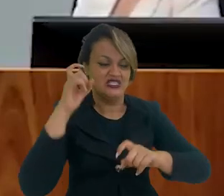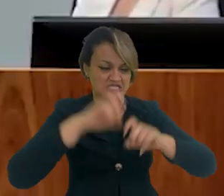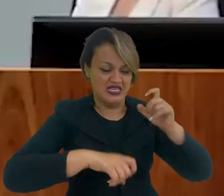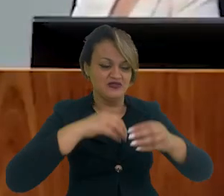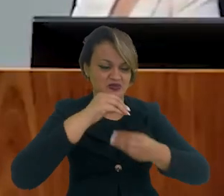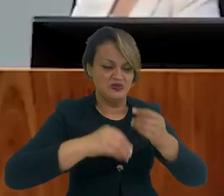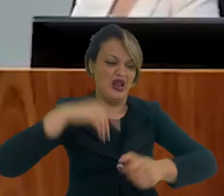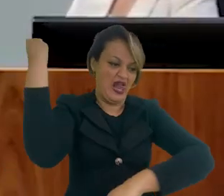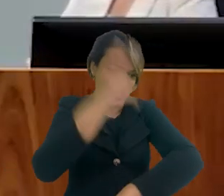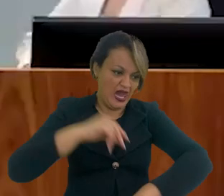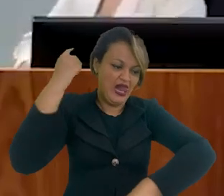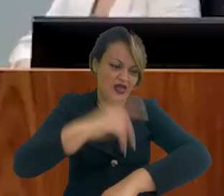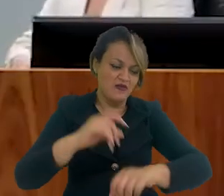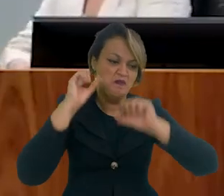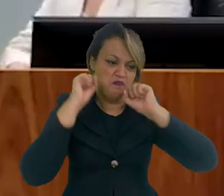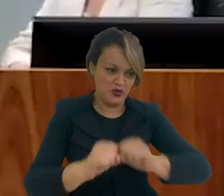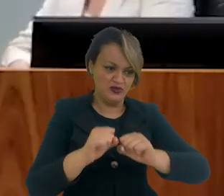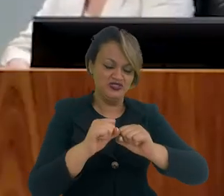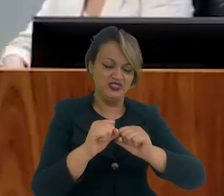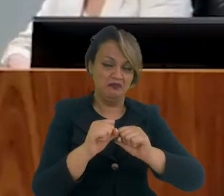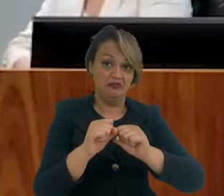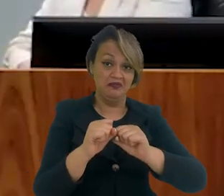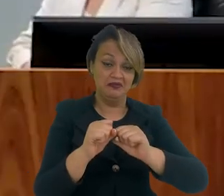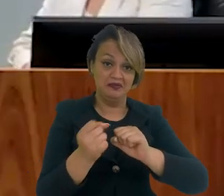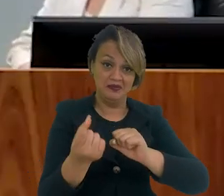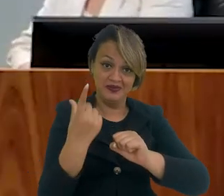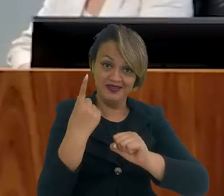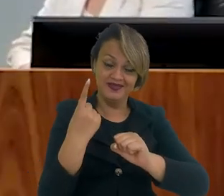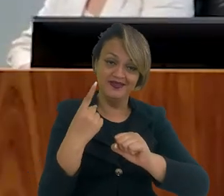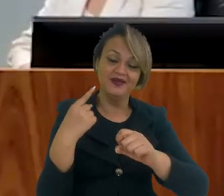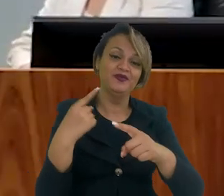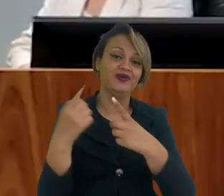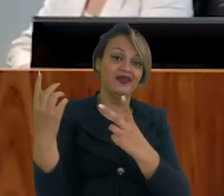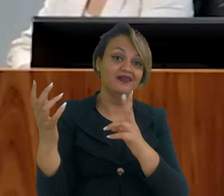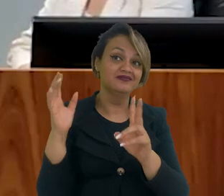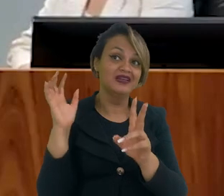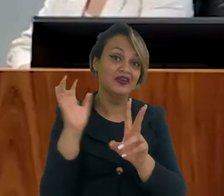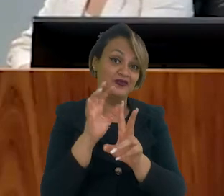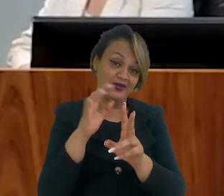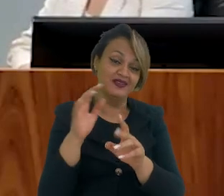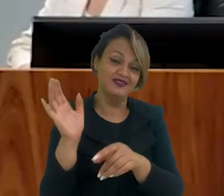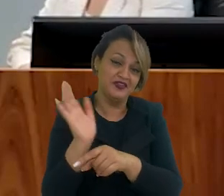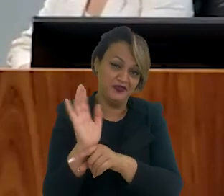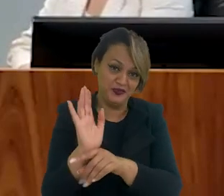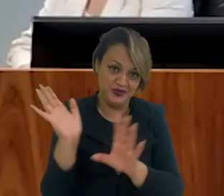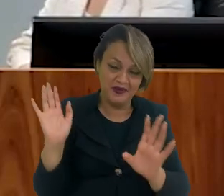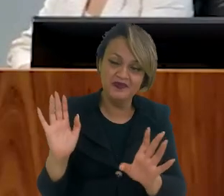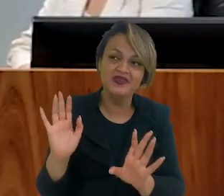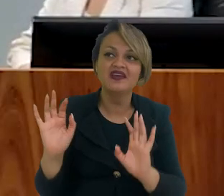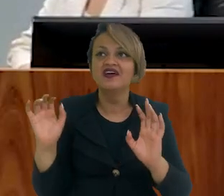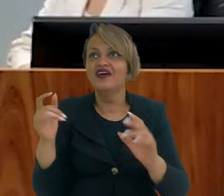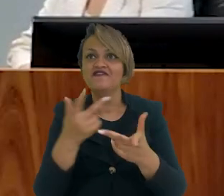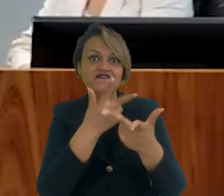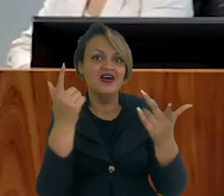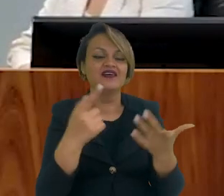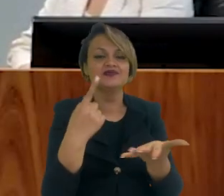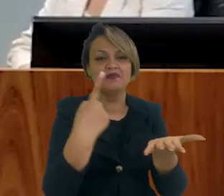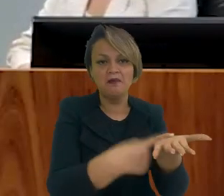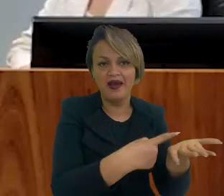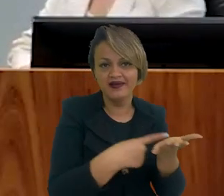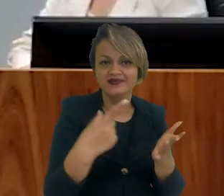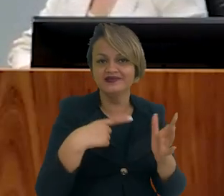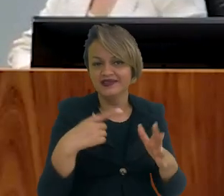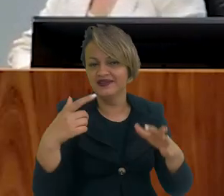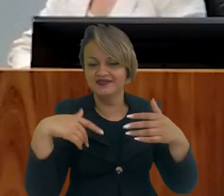primeiro que a gente fica tônico né assim alguns pedidos a gente nunca pensa que vai sofrer na vida né e esse é um deles né você pode